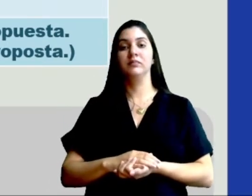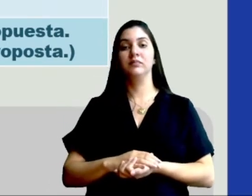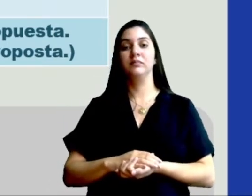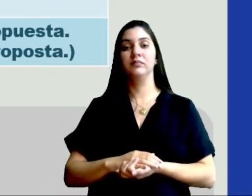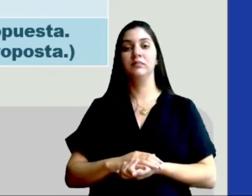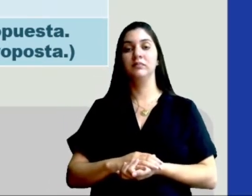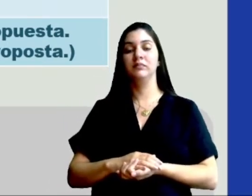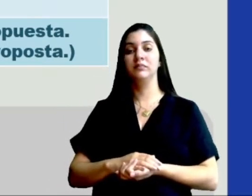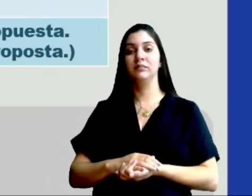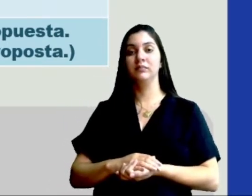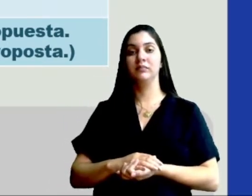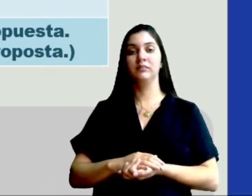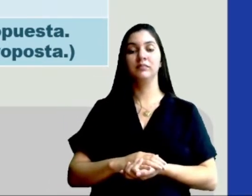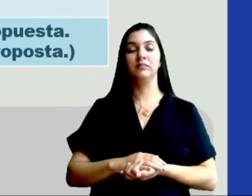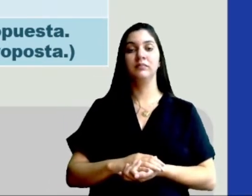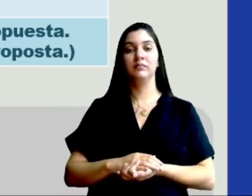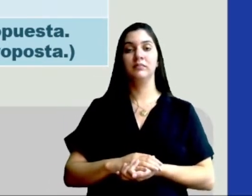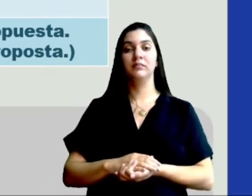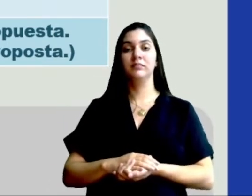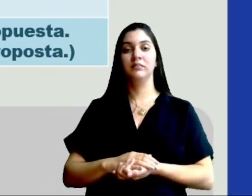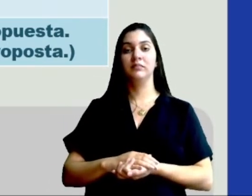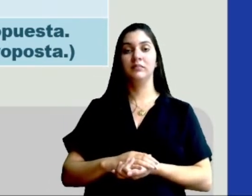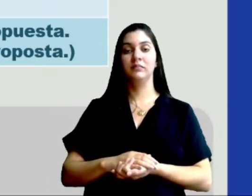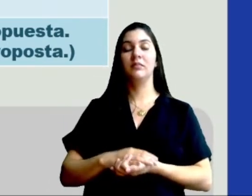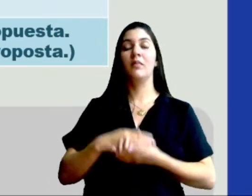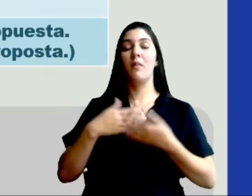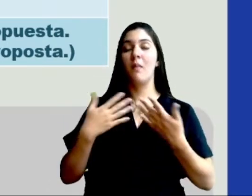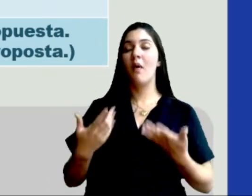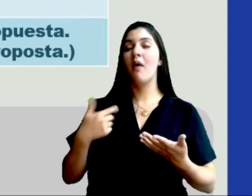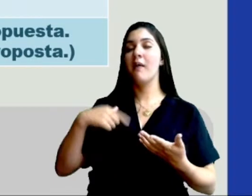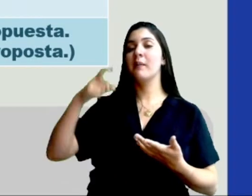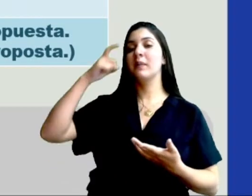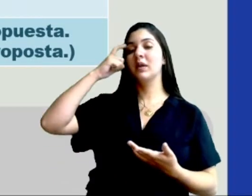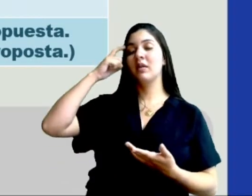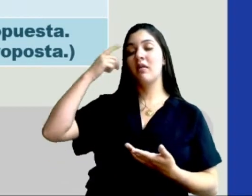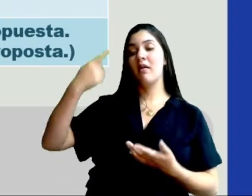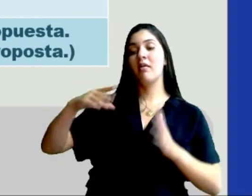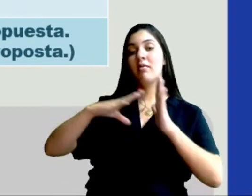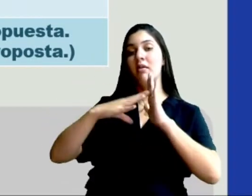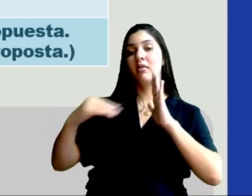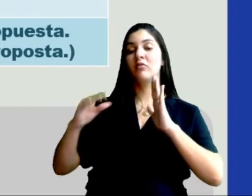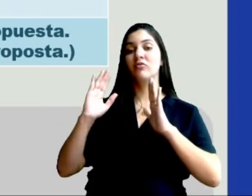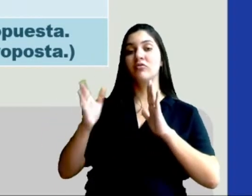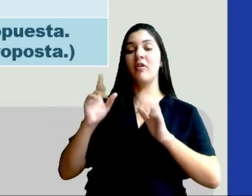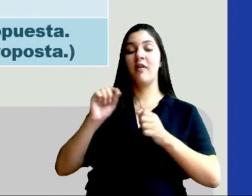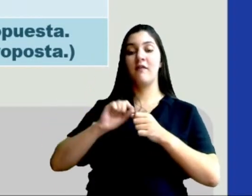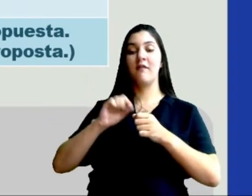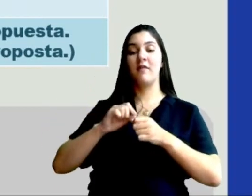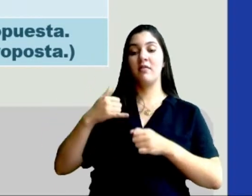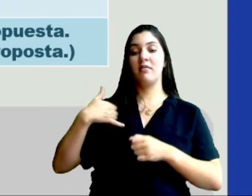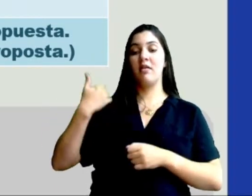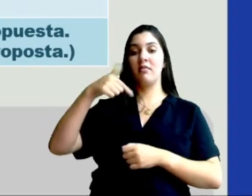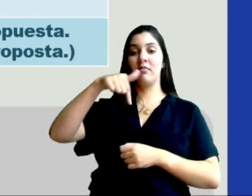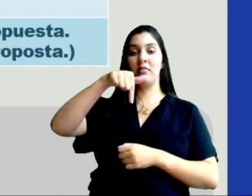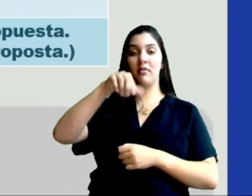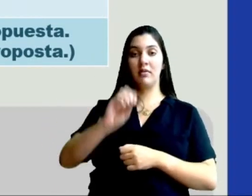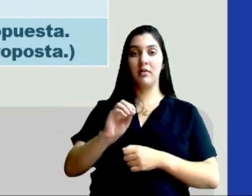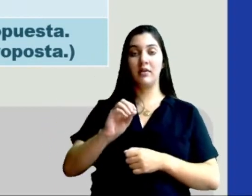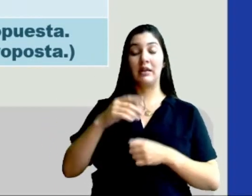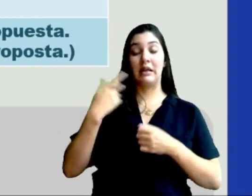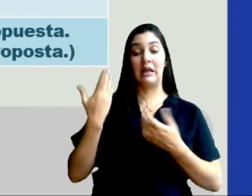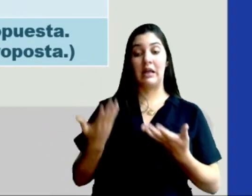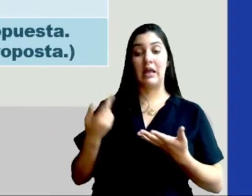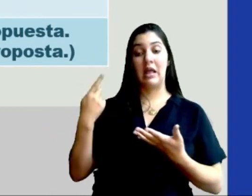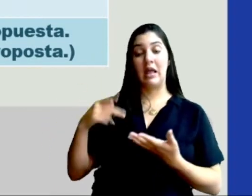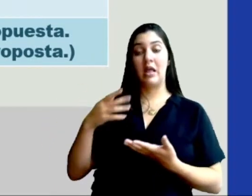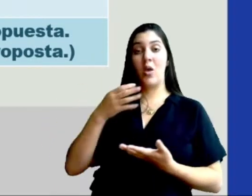hubiera completado 70 anos. Pois eu pensava que este ator já tinha completado 70 anos. Então, essa é